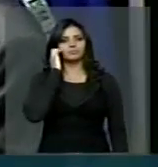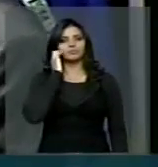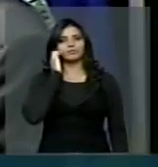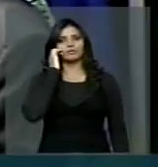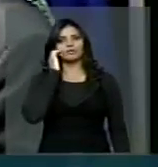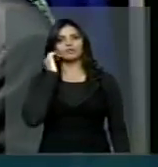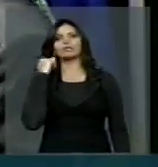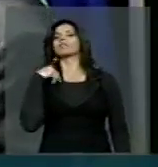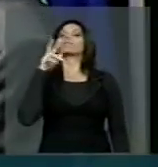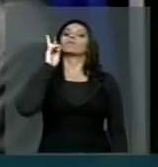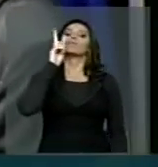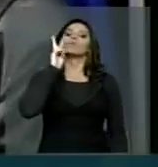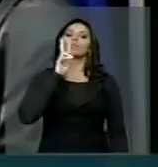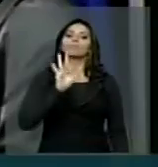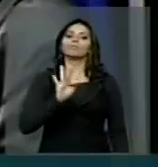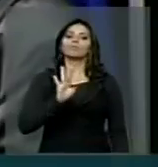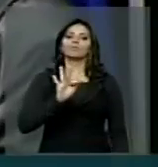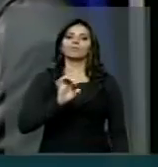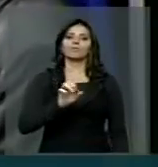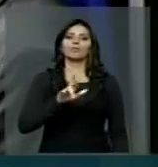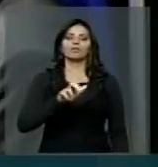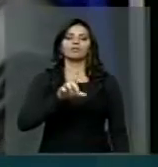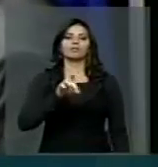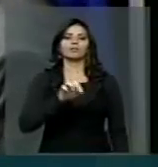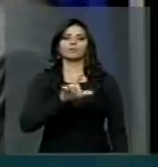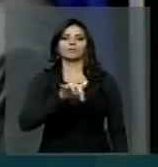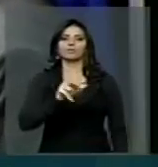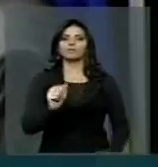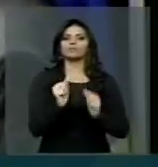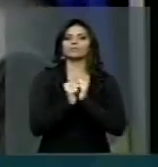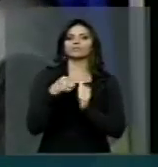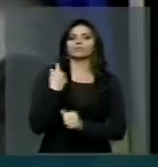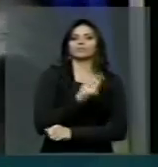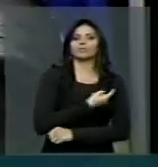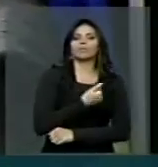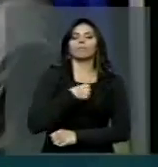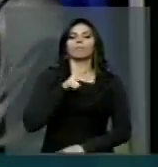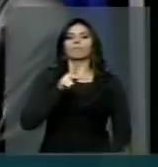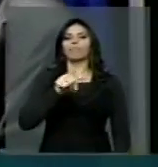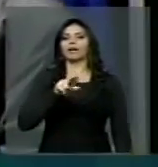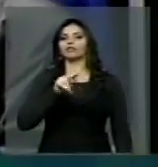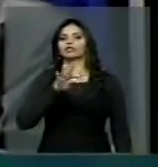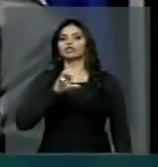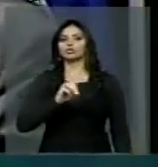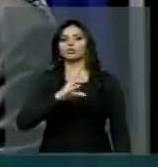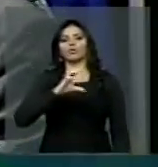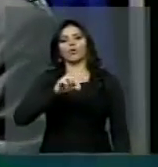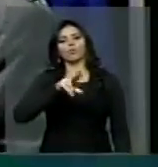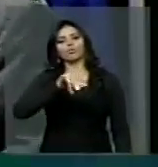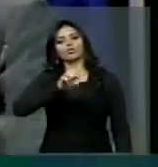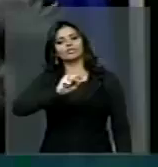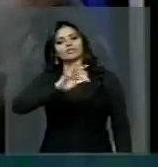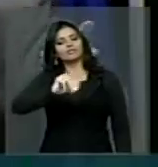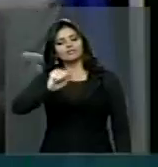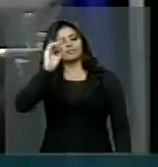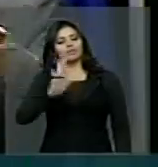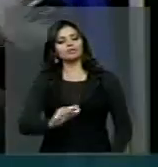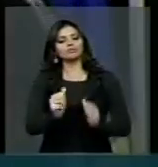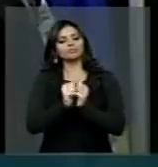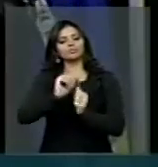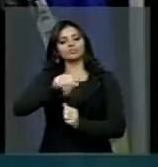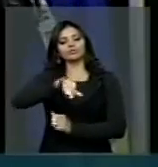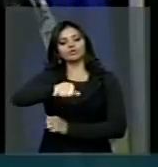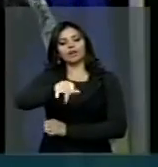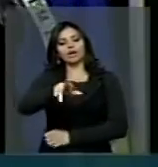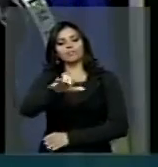recordo de Fernando Lira, junto conosco, o Partido Comunista Brasileiro na ilegalidade, junto com Jarbas, Marcos